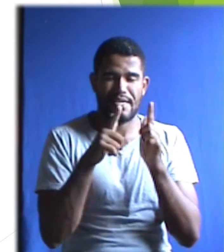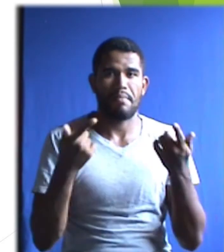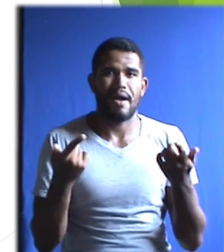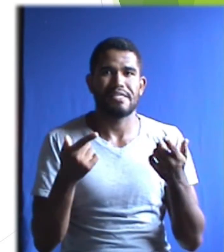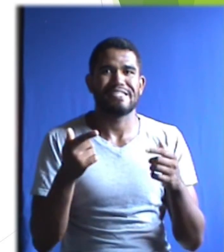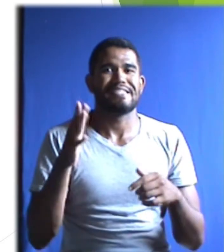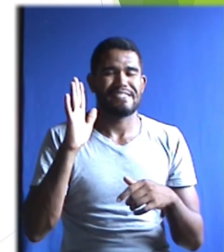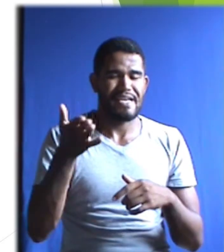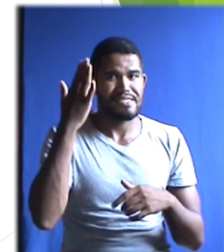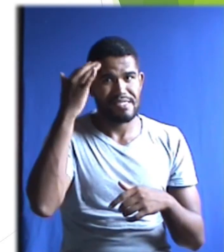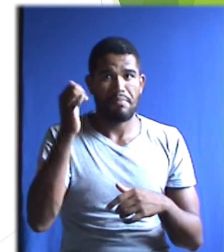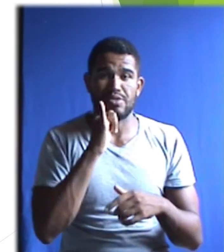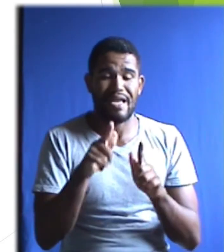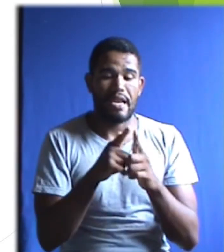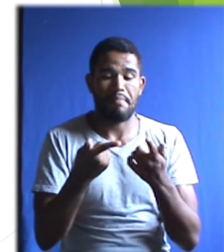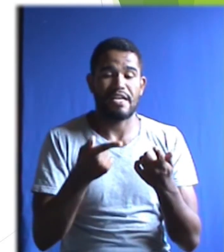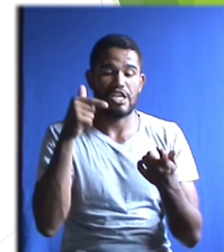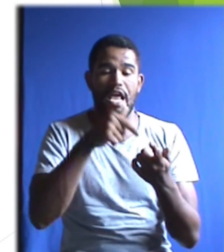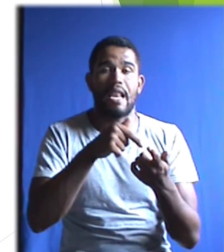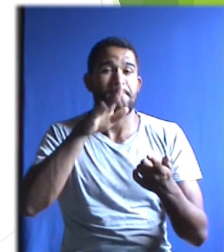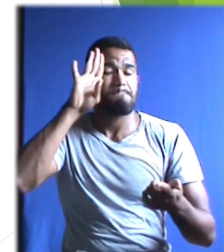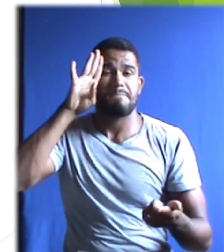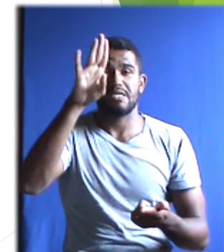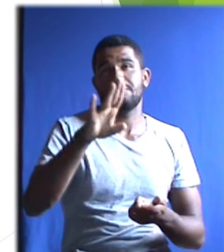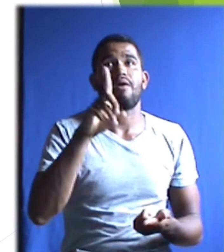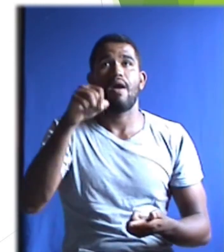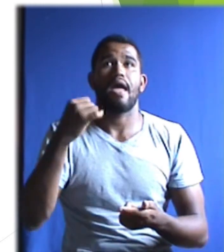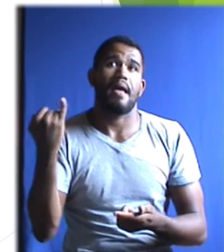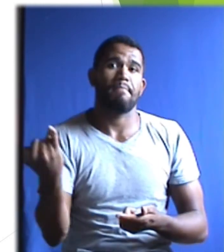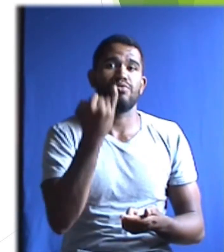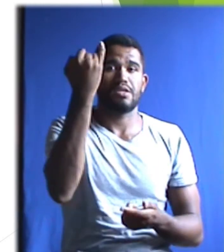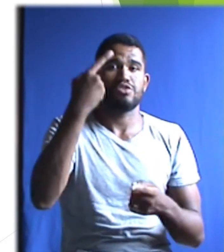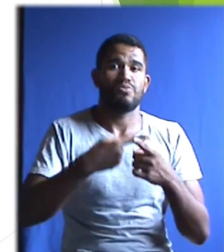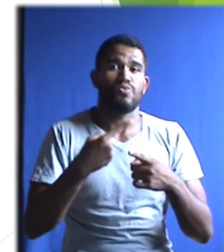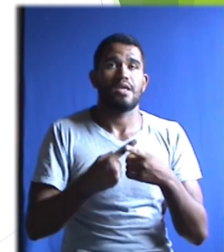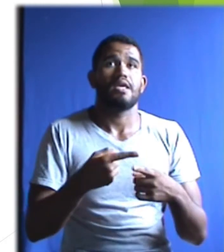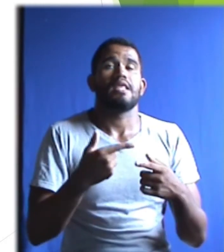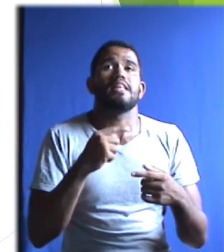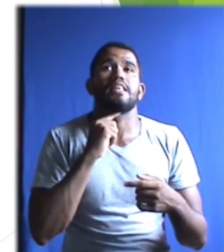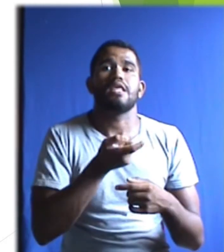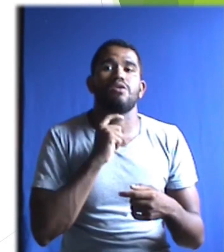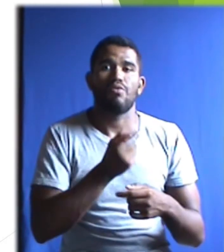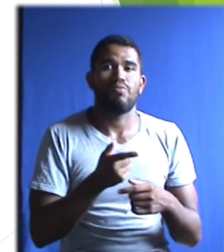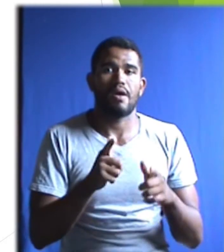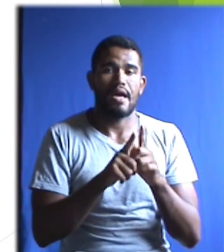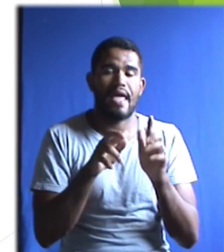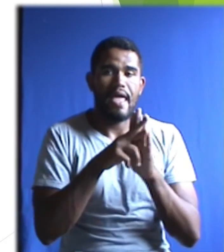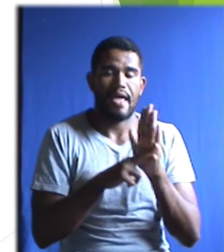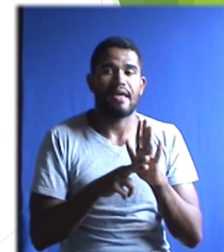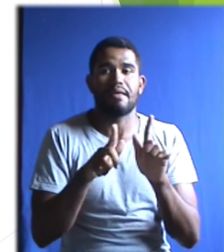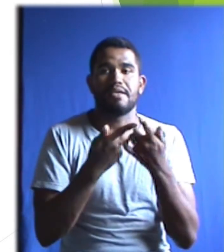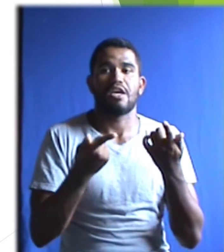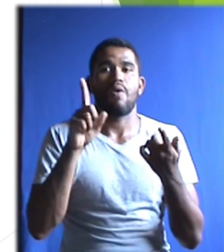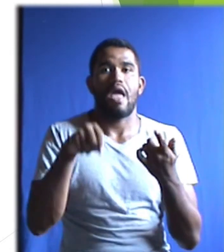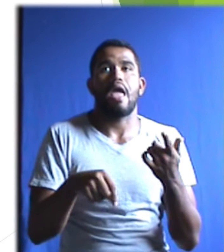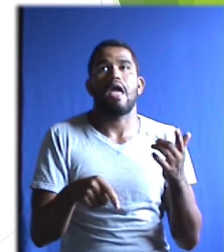que a gramática por si só, ela não tem importância, ou nenhuma regra gramatical, ela tem uma validade